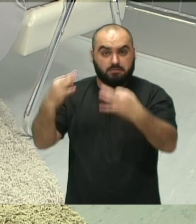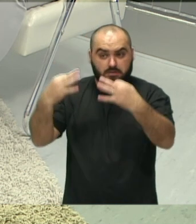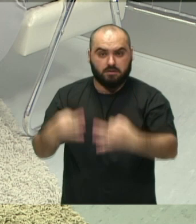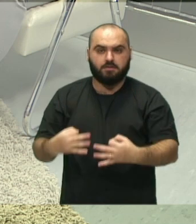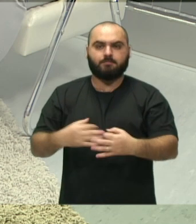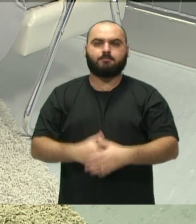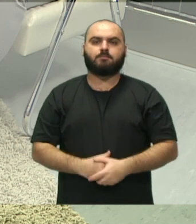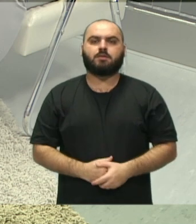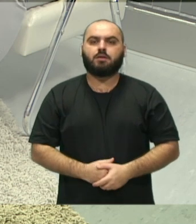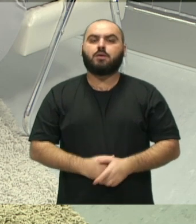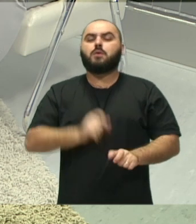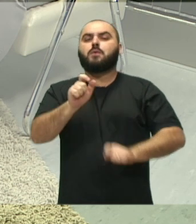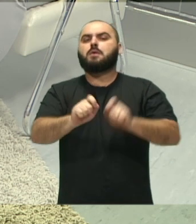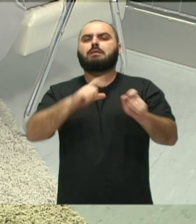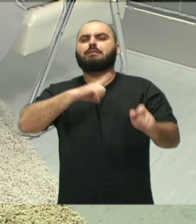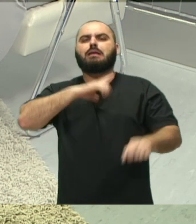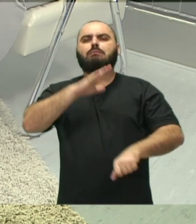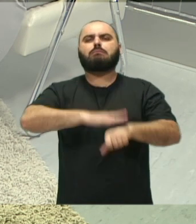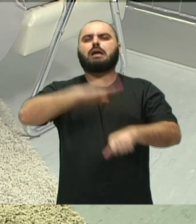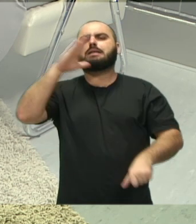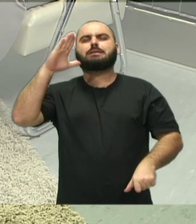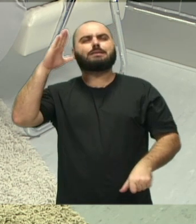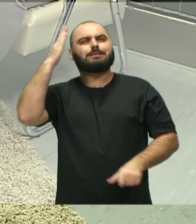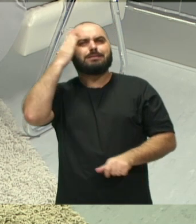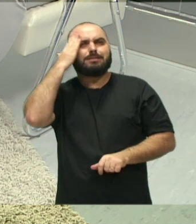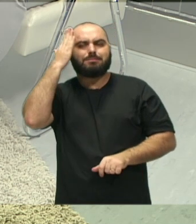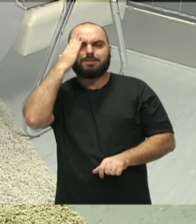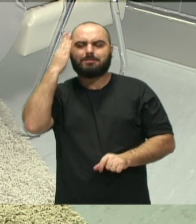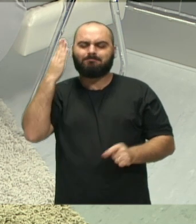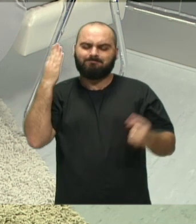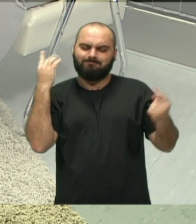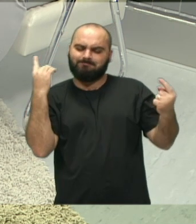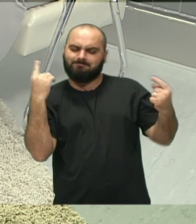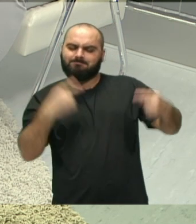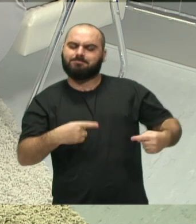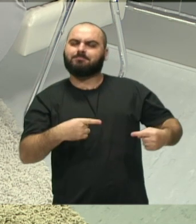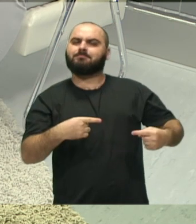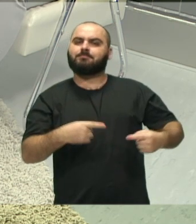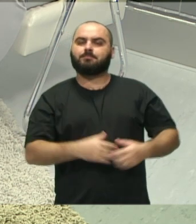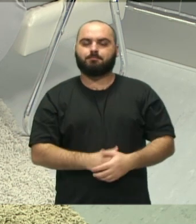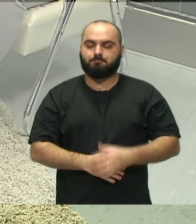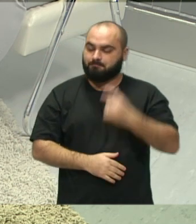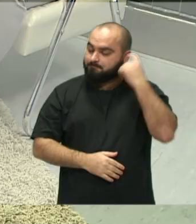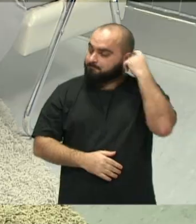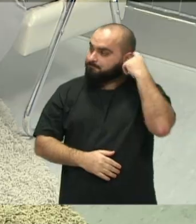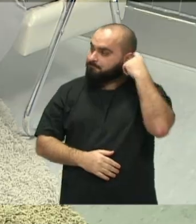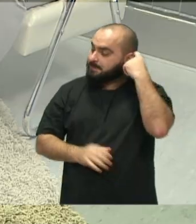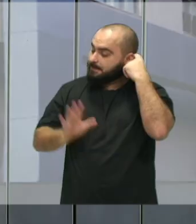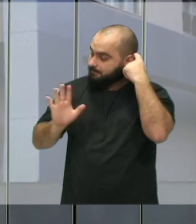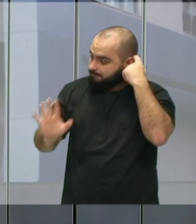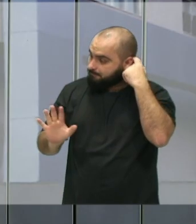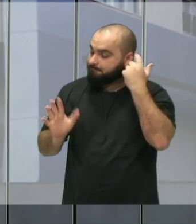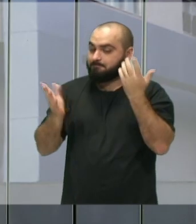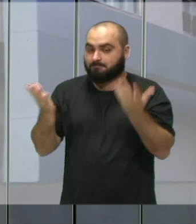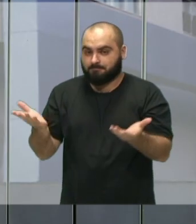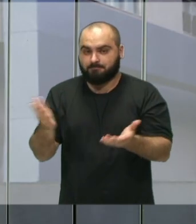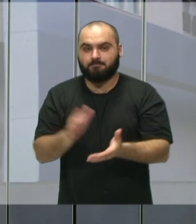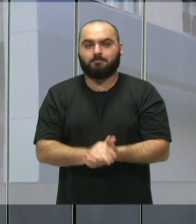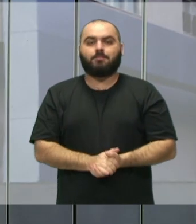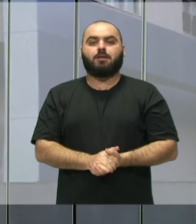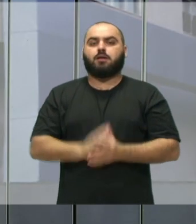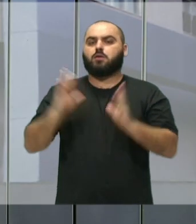sido mais desafiador em todo esse processo nessa legislatura, vereador? Bom, Maurício, aos amigos que